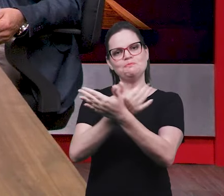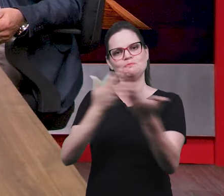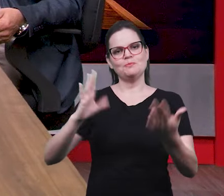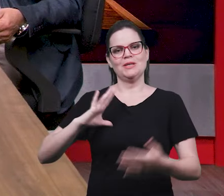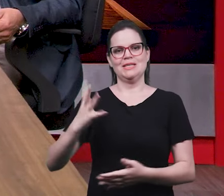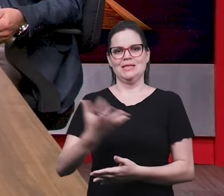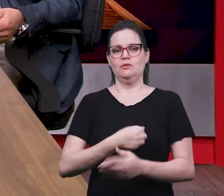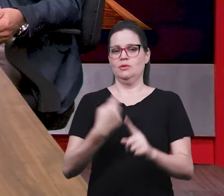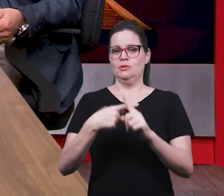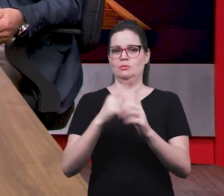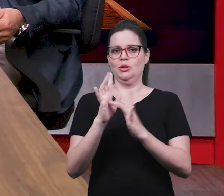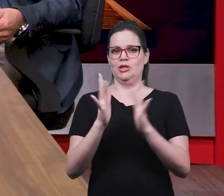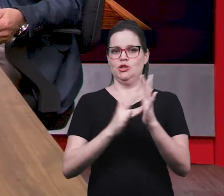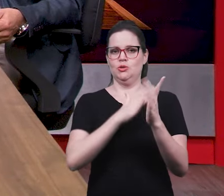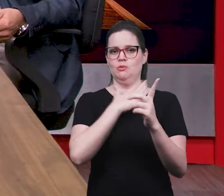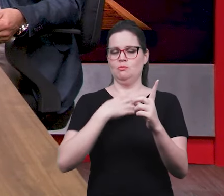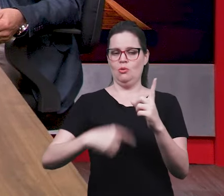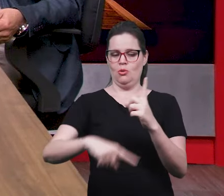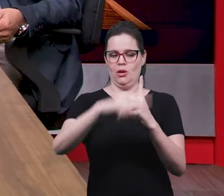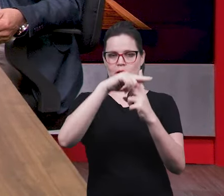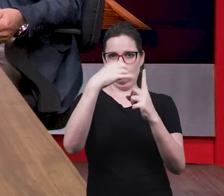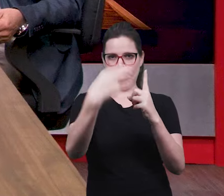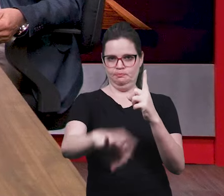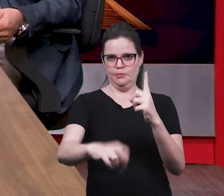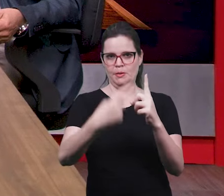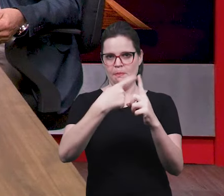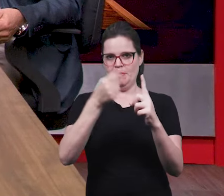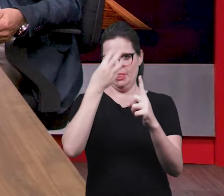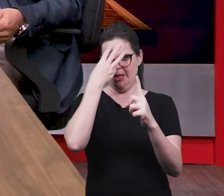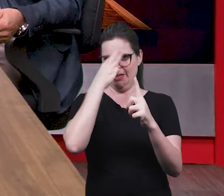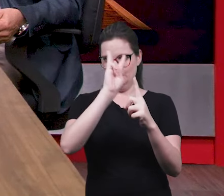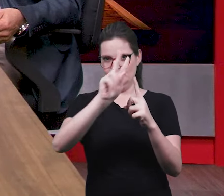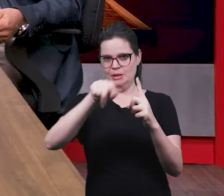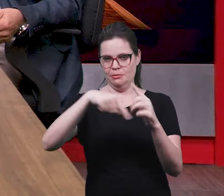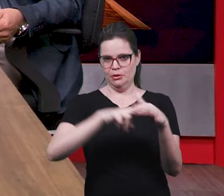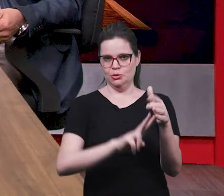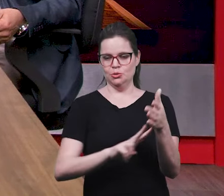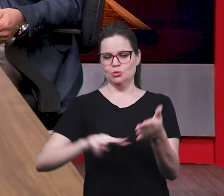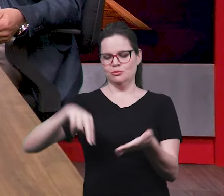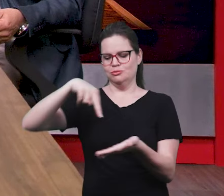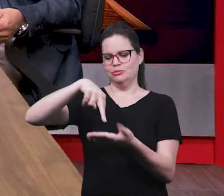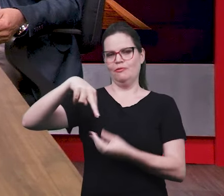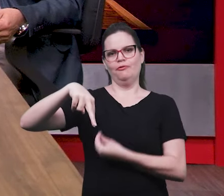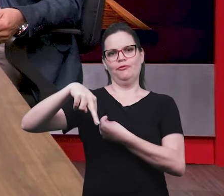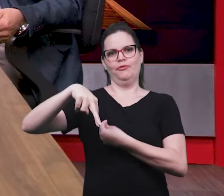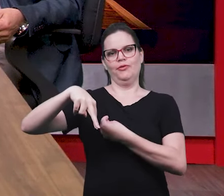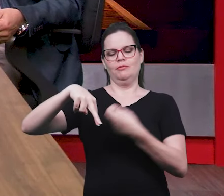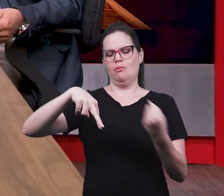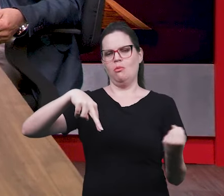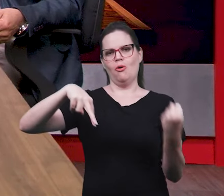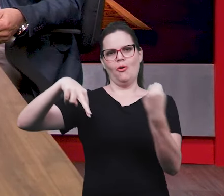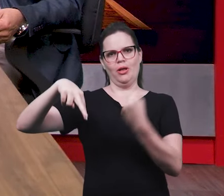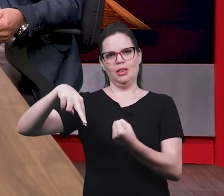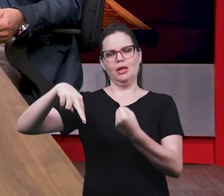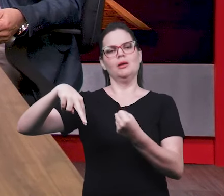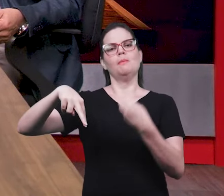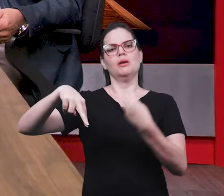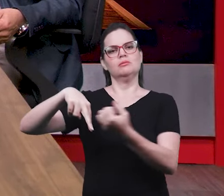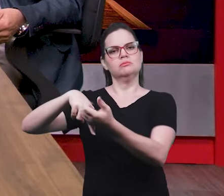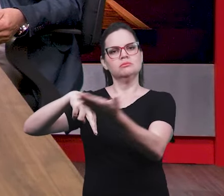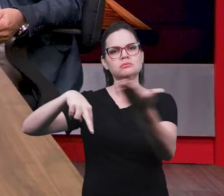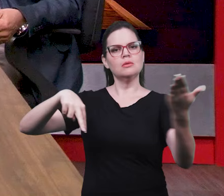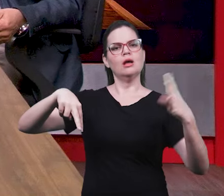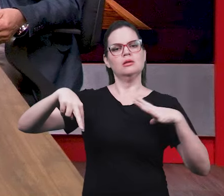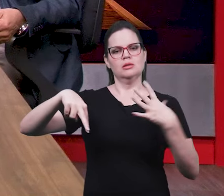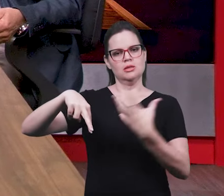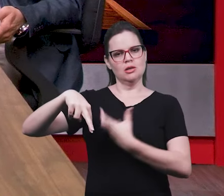Ele morreu, mas ele ressuscitou pelo poder de Deus, pela energia de Deus, para que nós pudéssemos também entrar